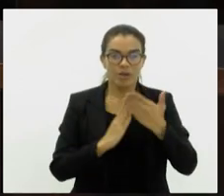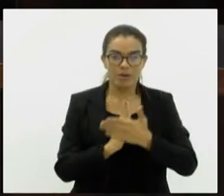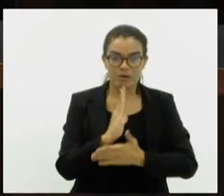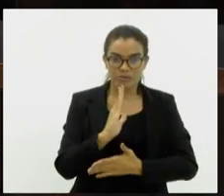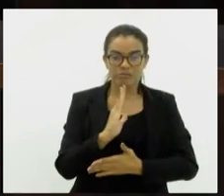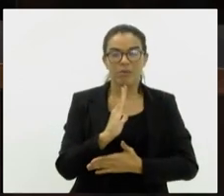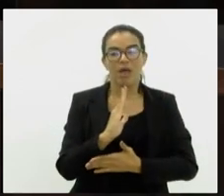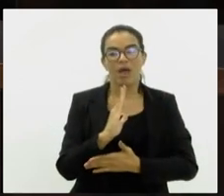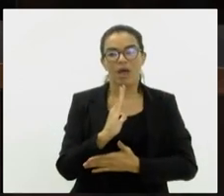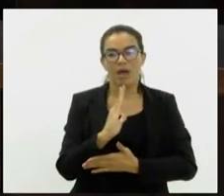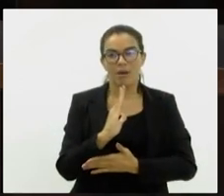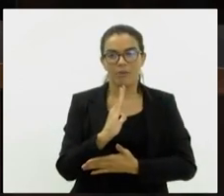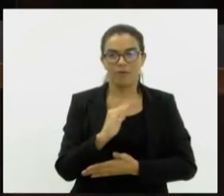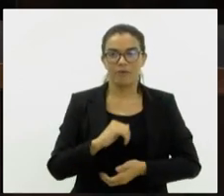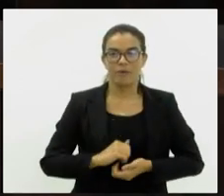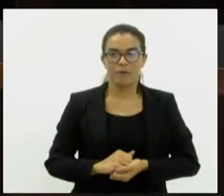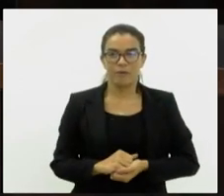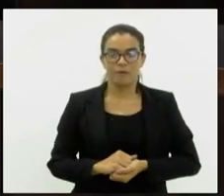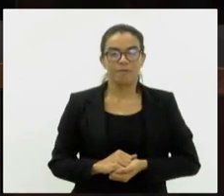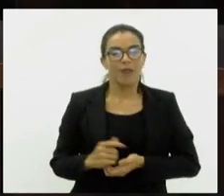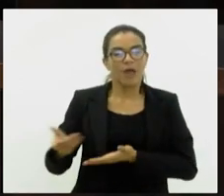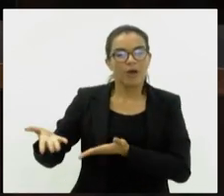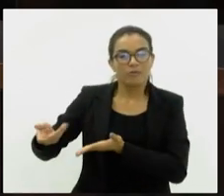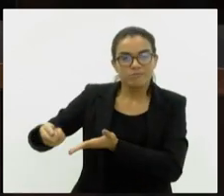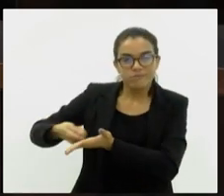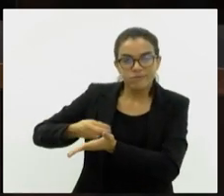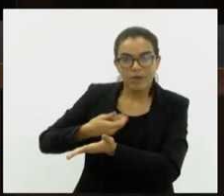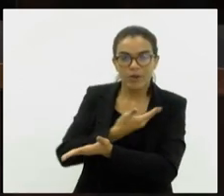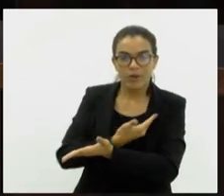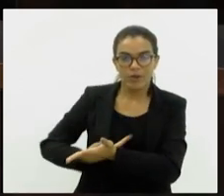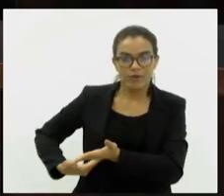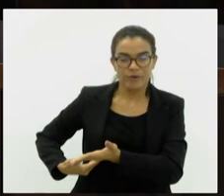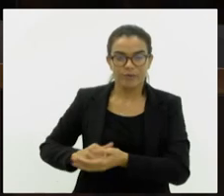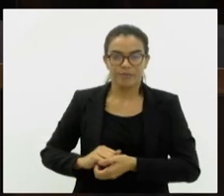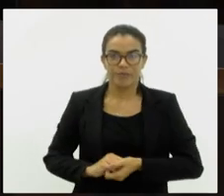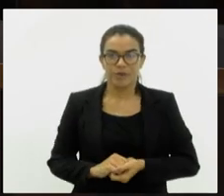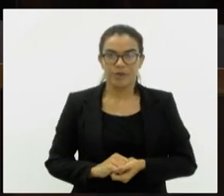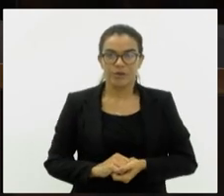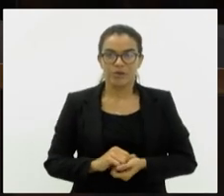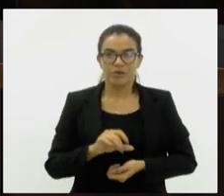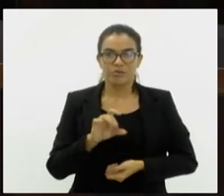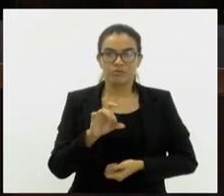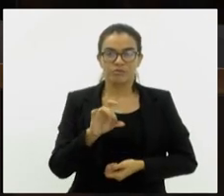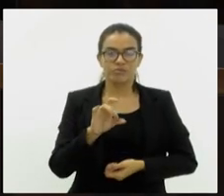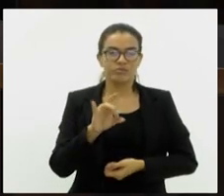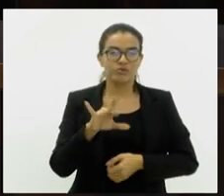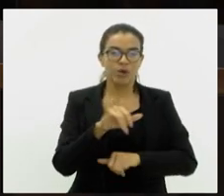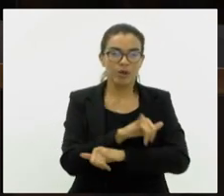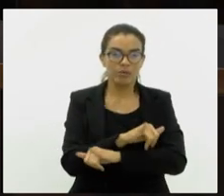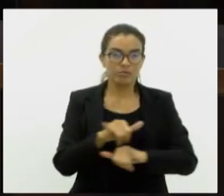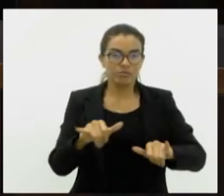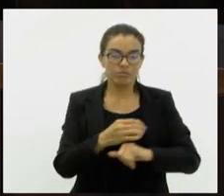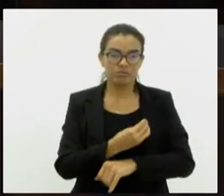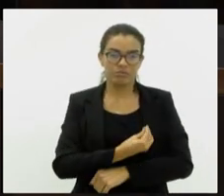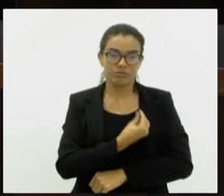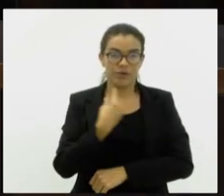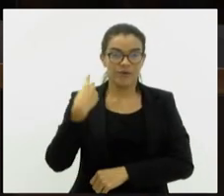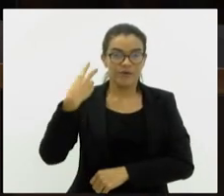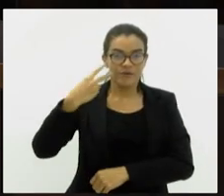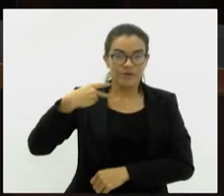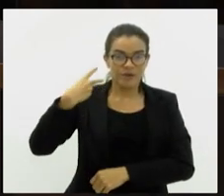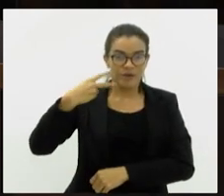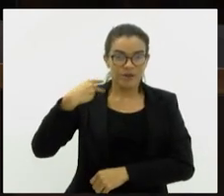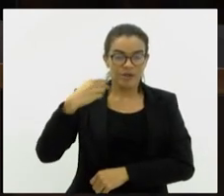permaneçam como estão, aprovado, vai autógrafo. Quero só anunciar a presença do